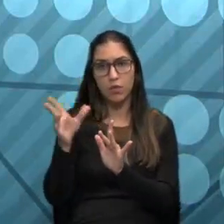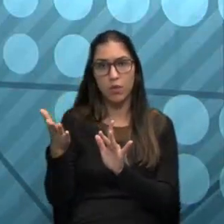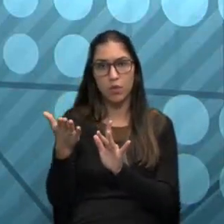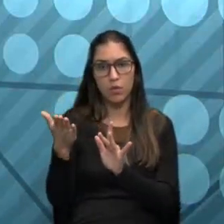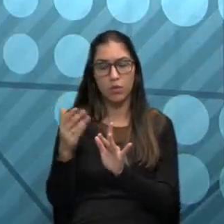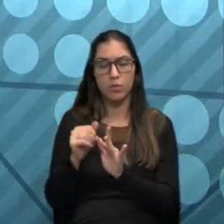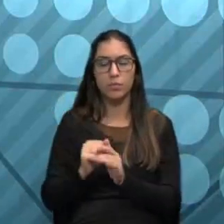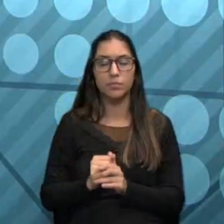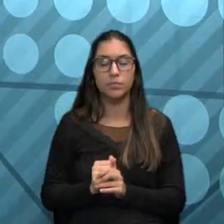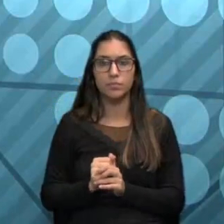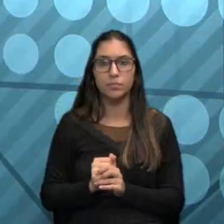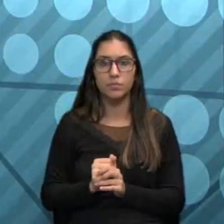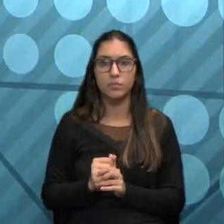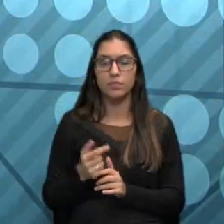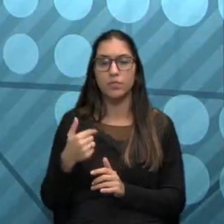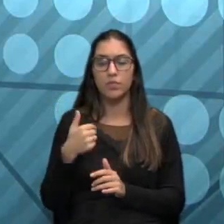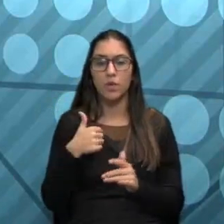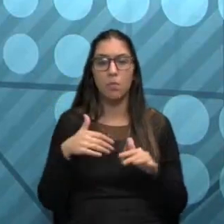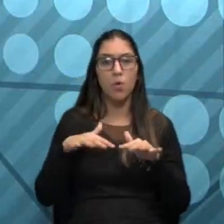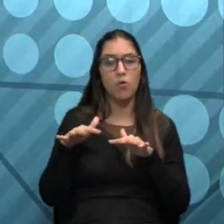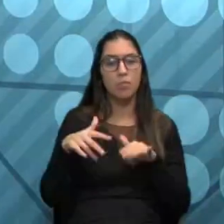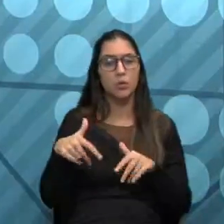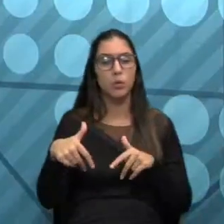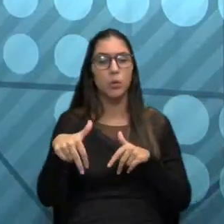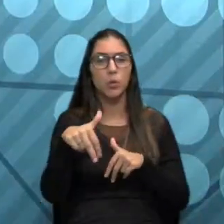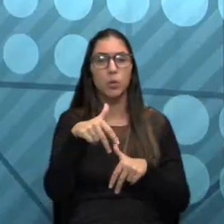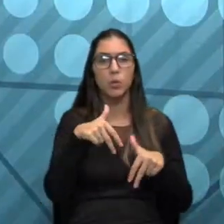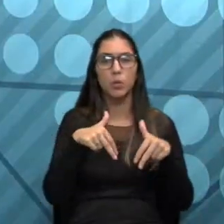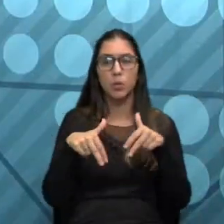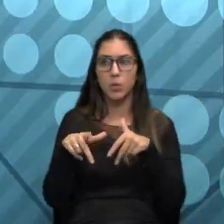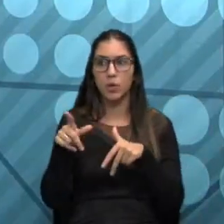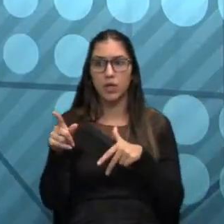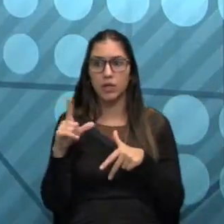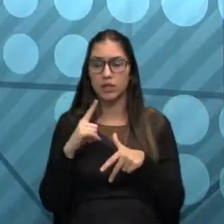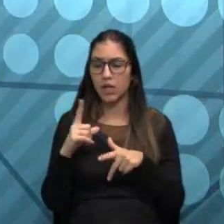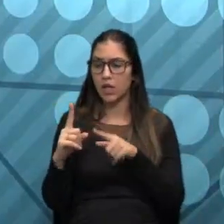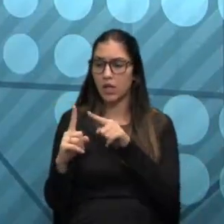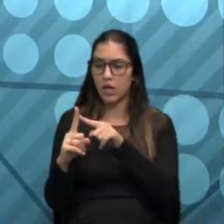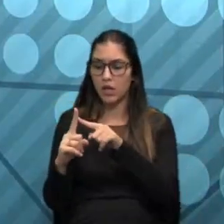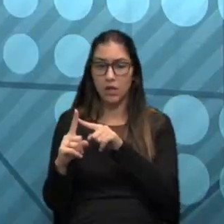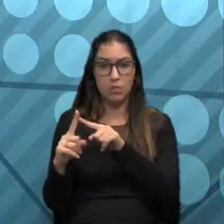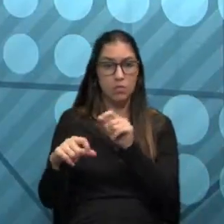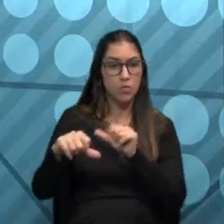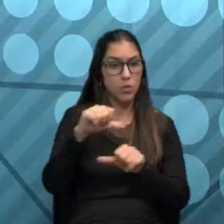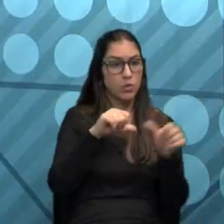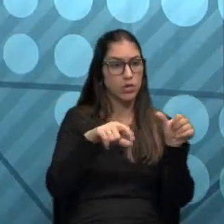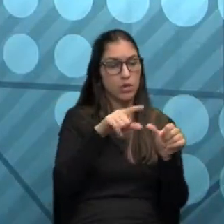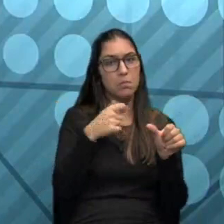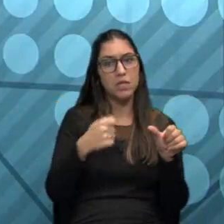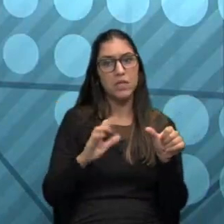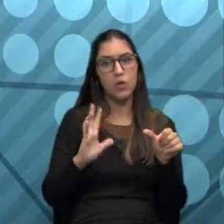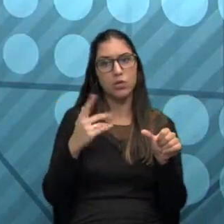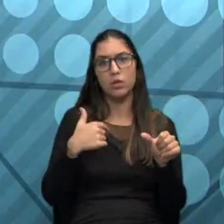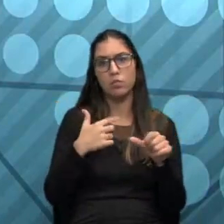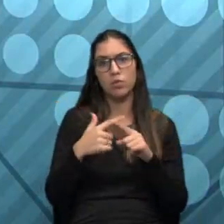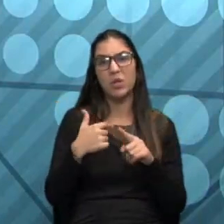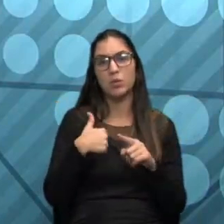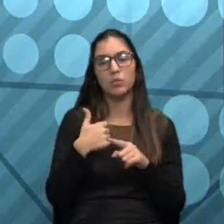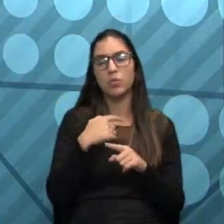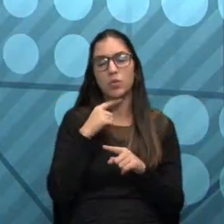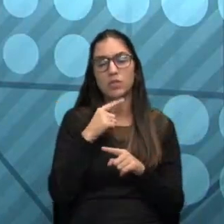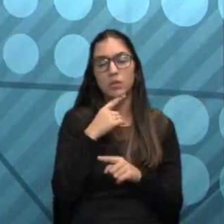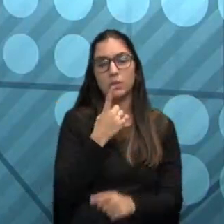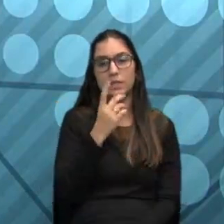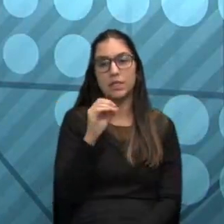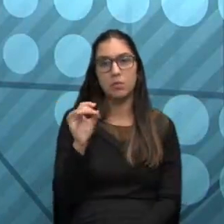agora. E eu estou me movimentando. Essa troca entre uma estação e outra tem que acontecer, porque eu não consigo estar